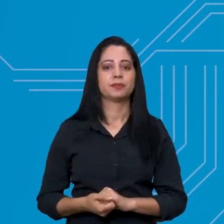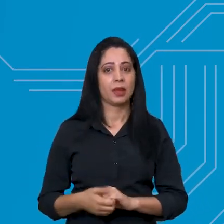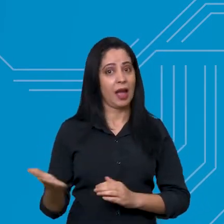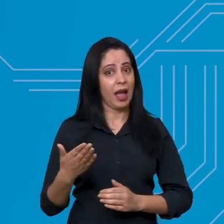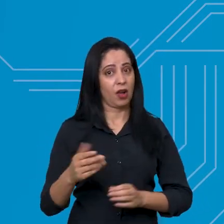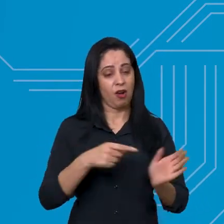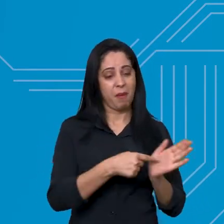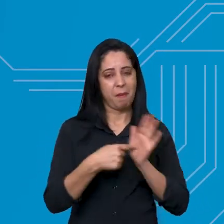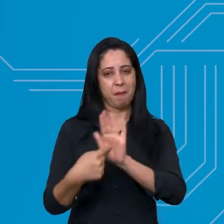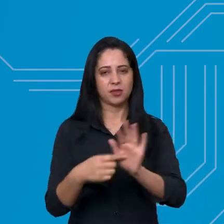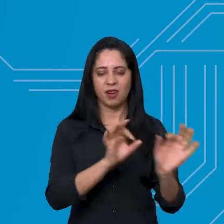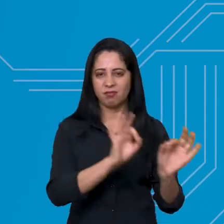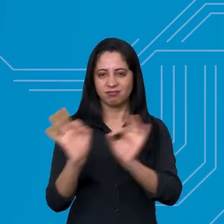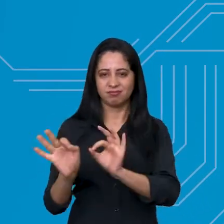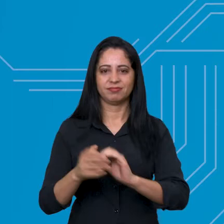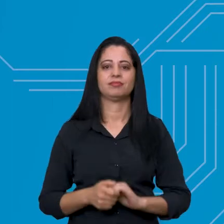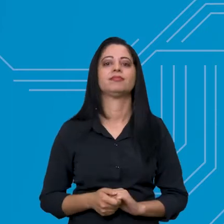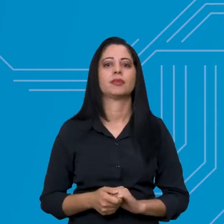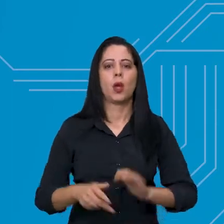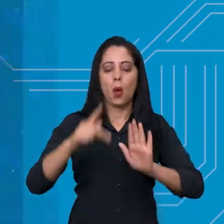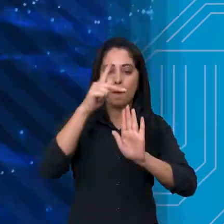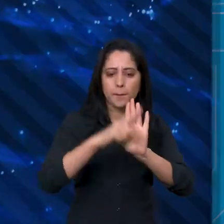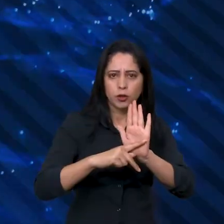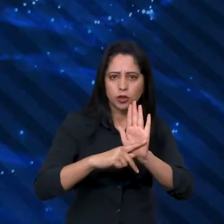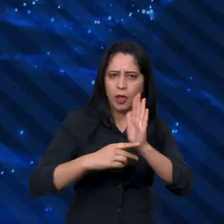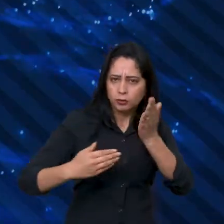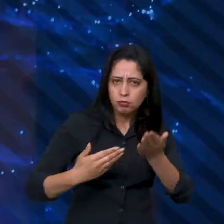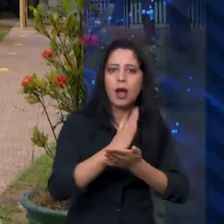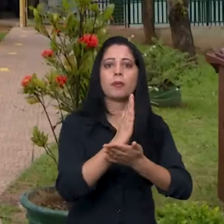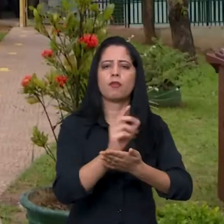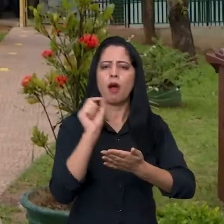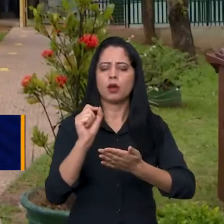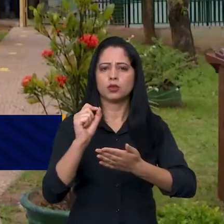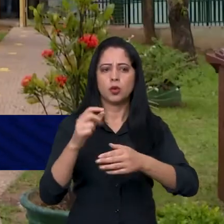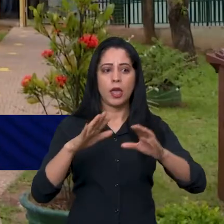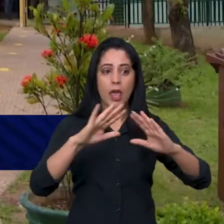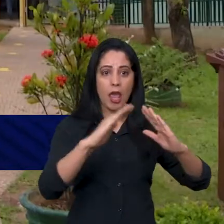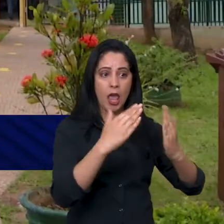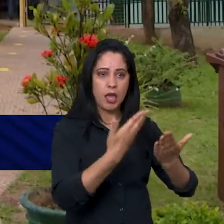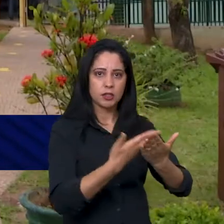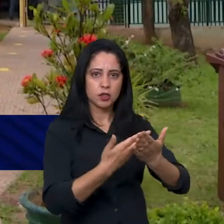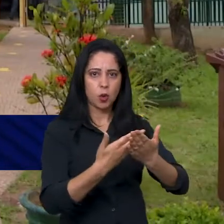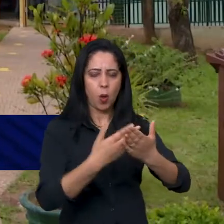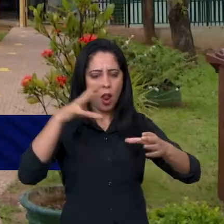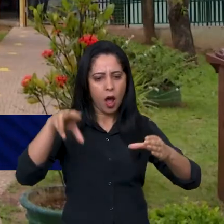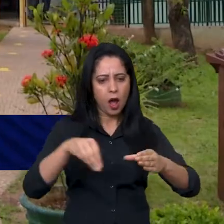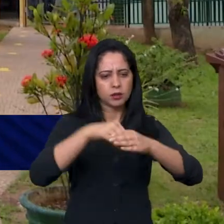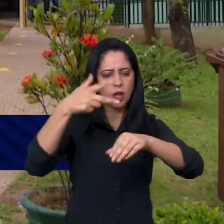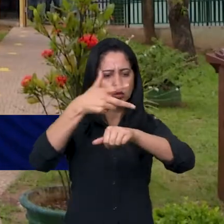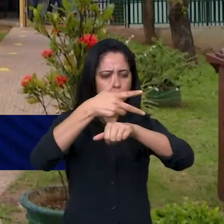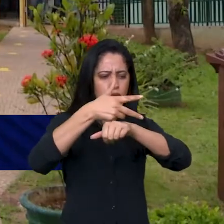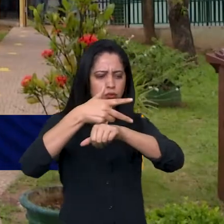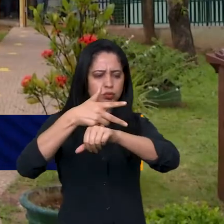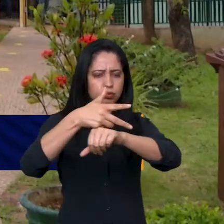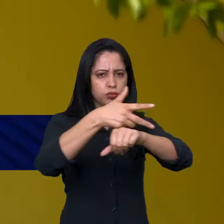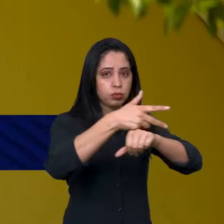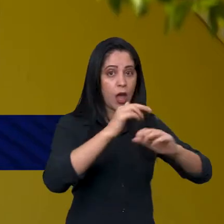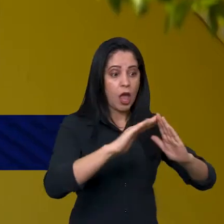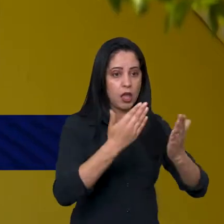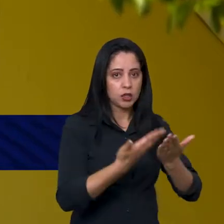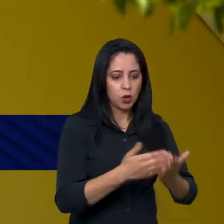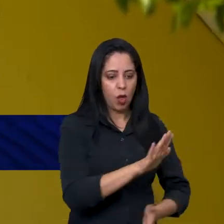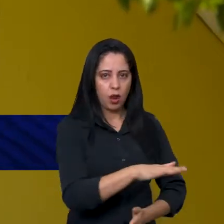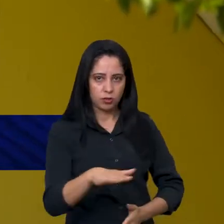na nossa cidade. Vamos aos destaques desta edição. Projeto aprovado prevê instalar câmeras de monitoramento